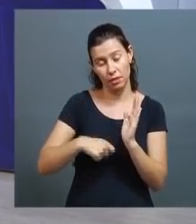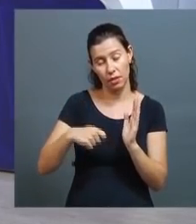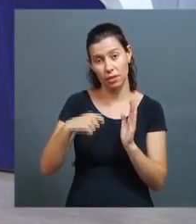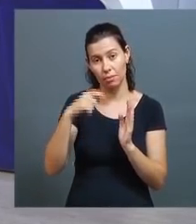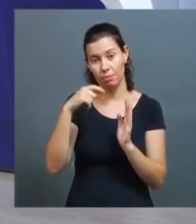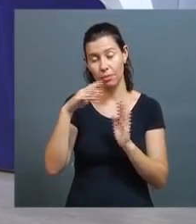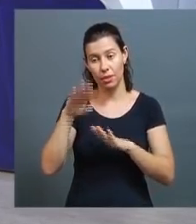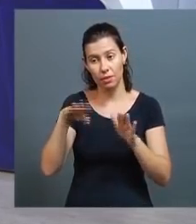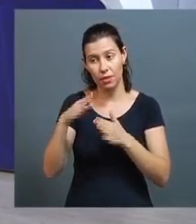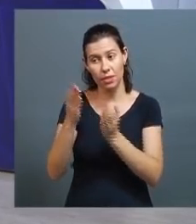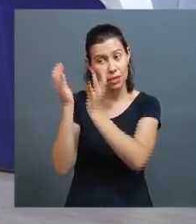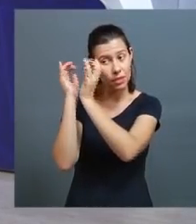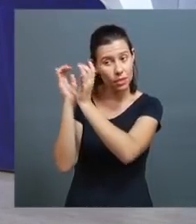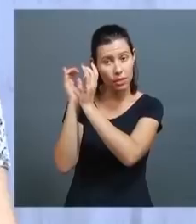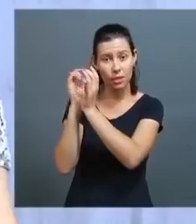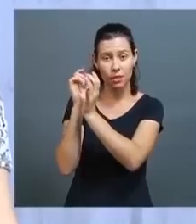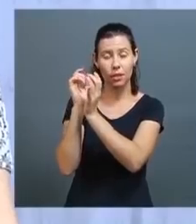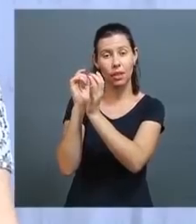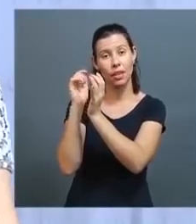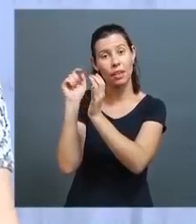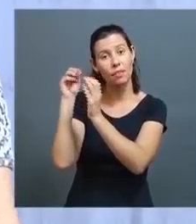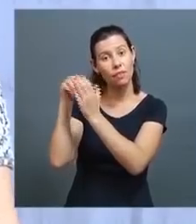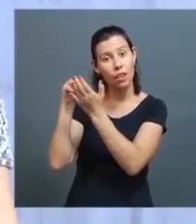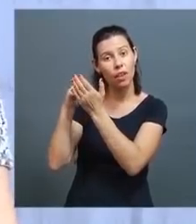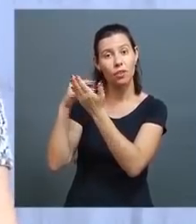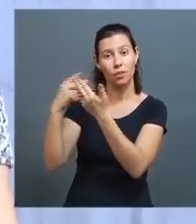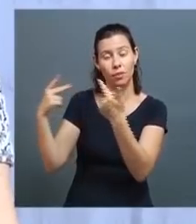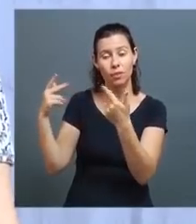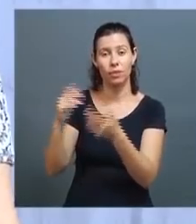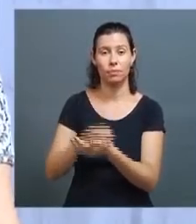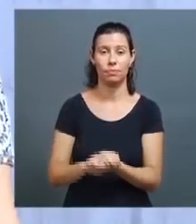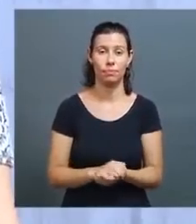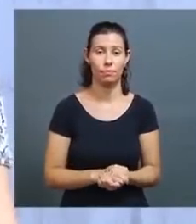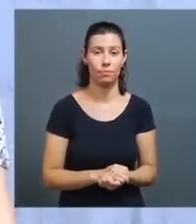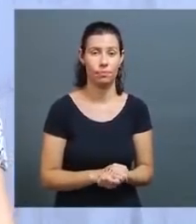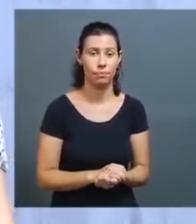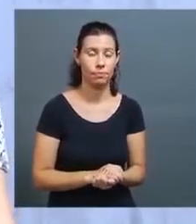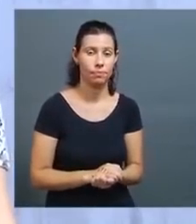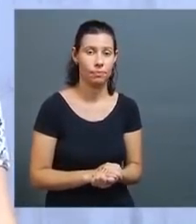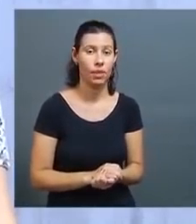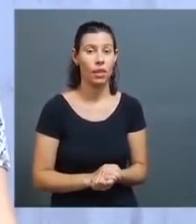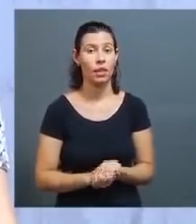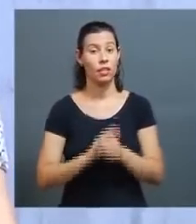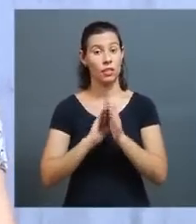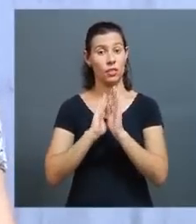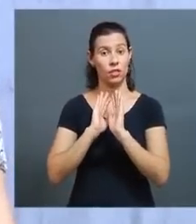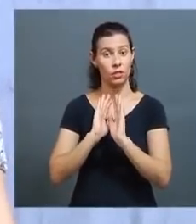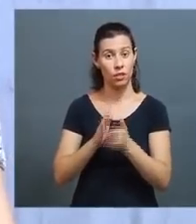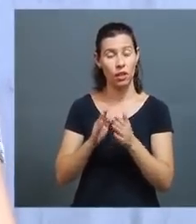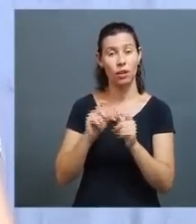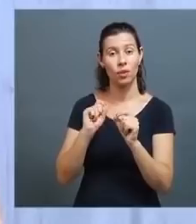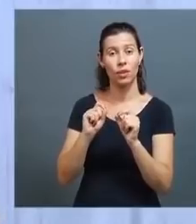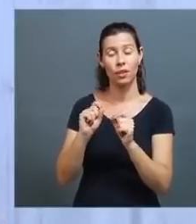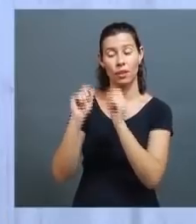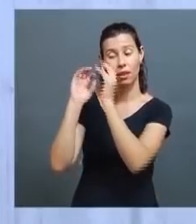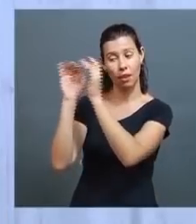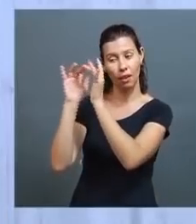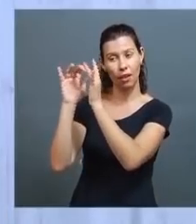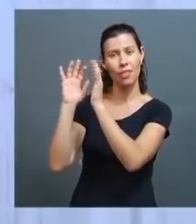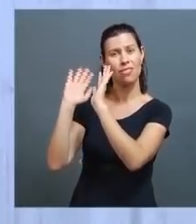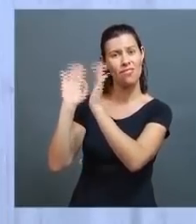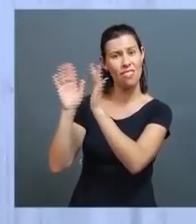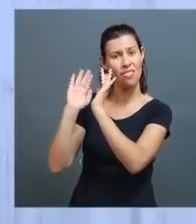já teria condição e eu não ofereci, o cérebro dela estava mais pronto, mais ávido para aprender. A gente tem a plasticidade,